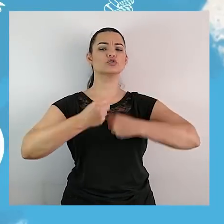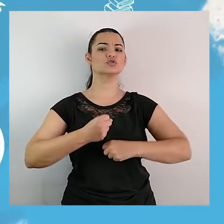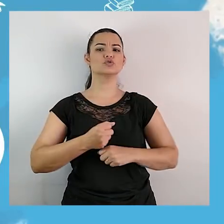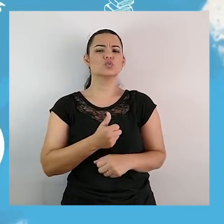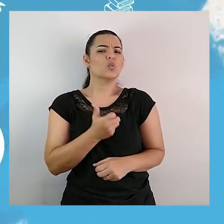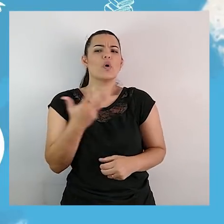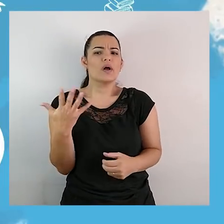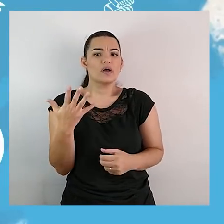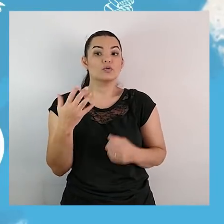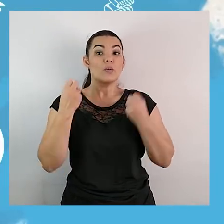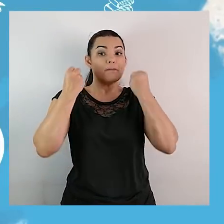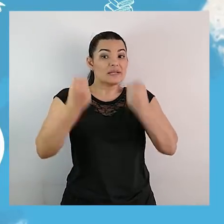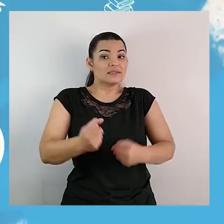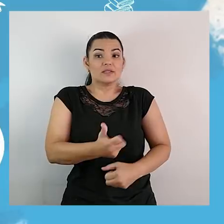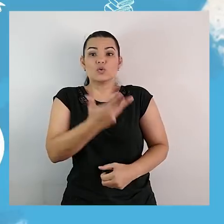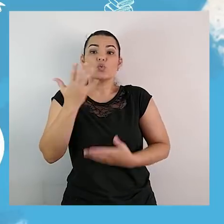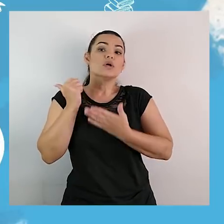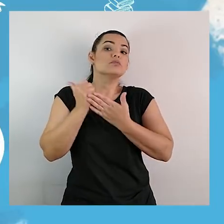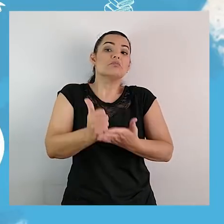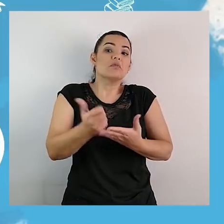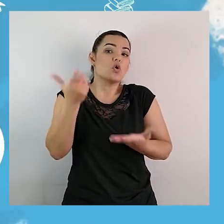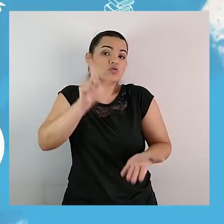quanto peso ela poderia carregar.